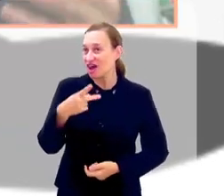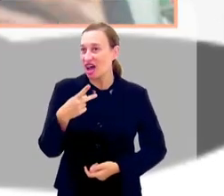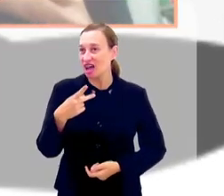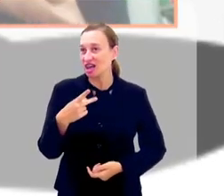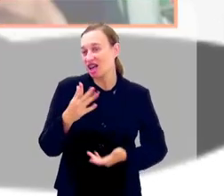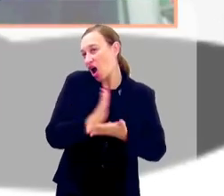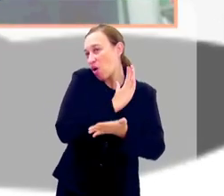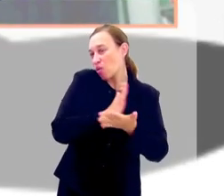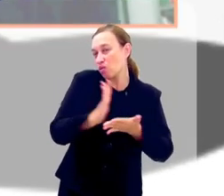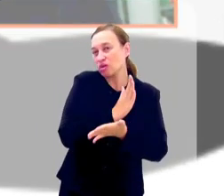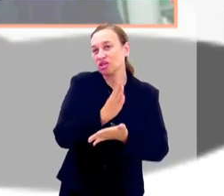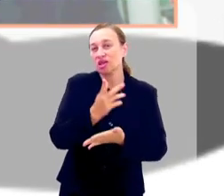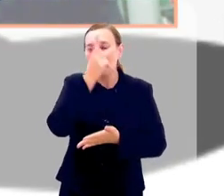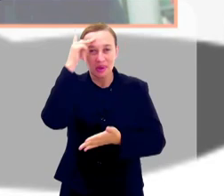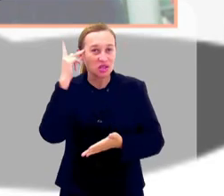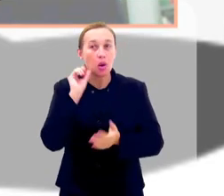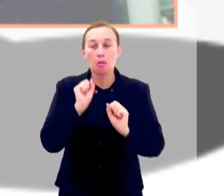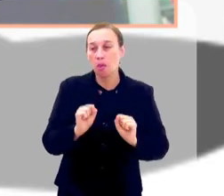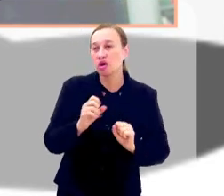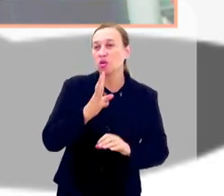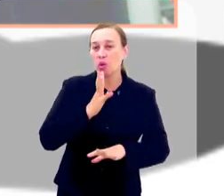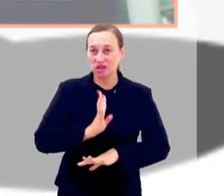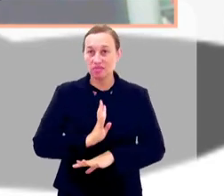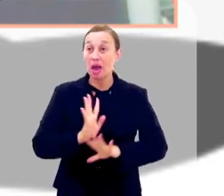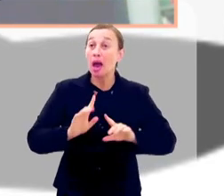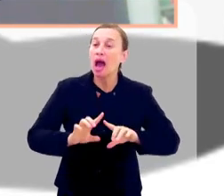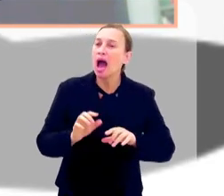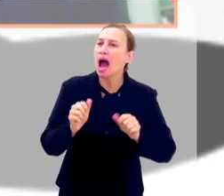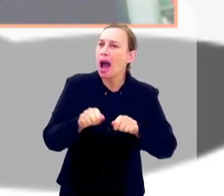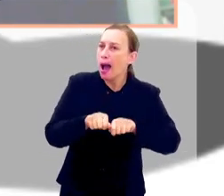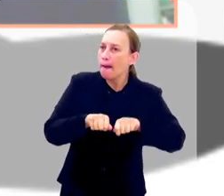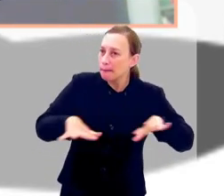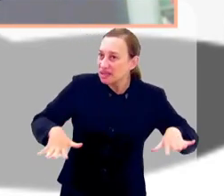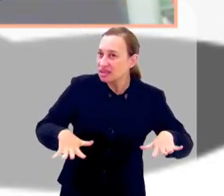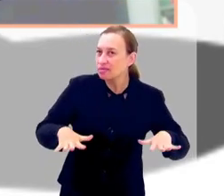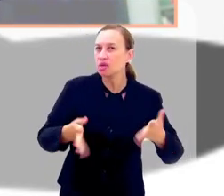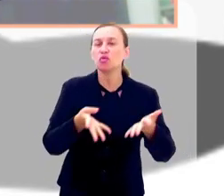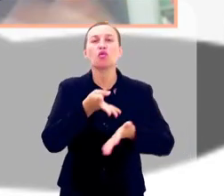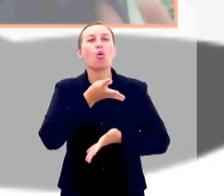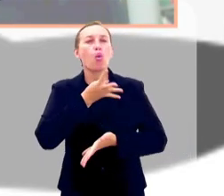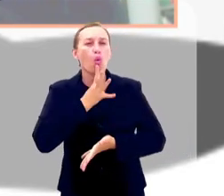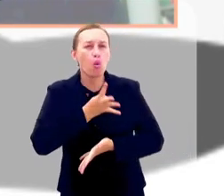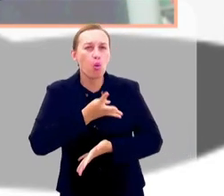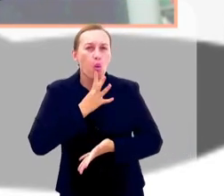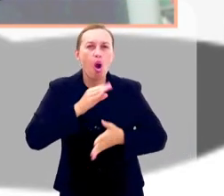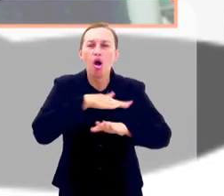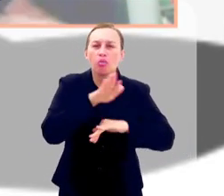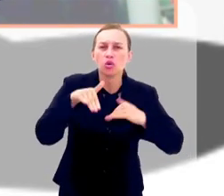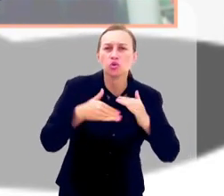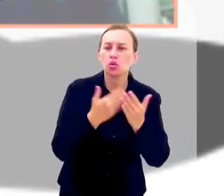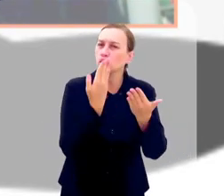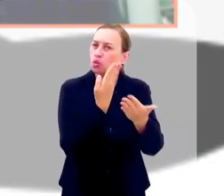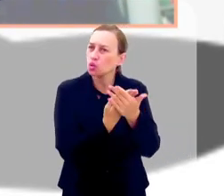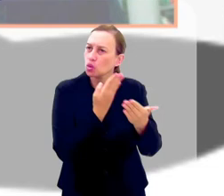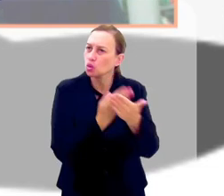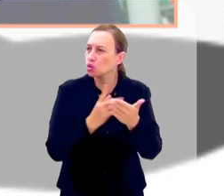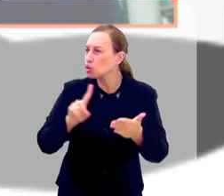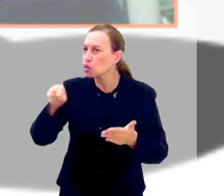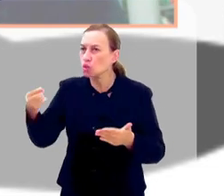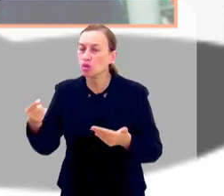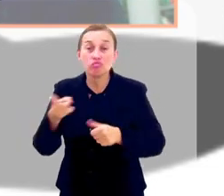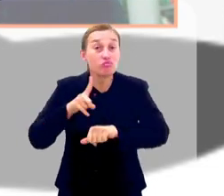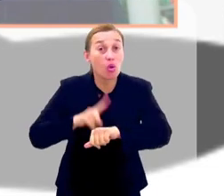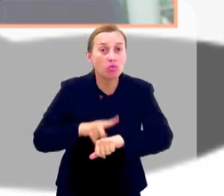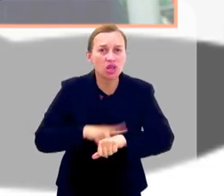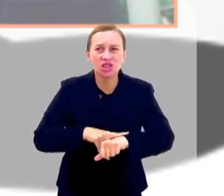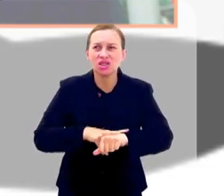que talvez algumas pessoas me conheçam, a pandemia foi, né, reconhecidamente por todos, estudos e etc.,